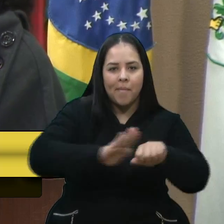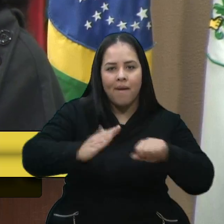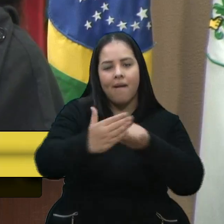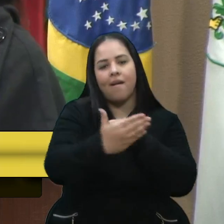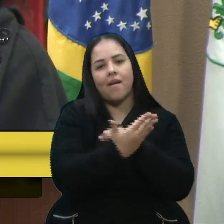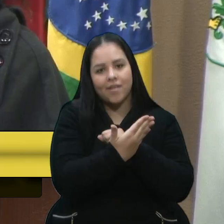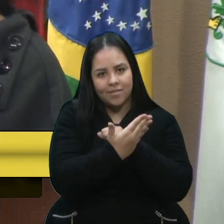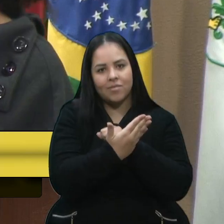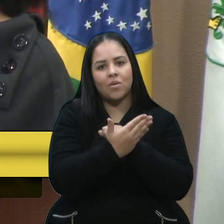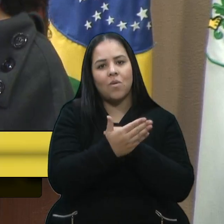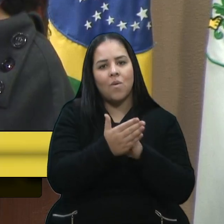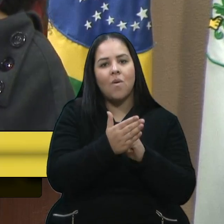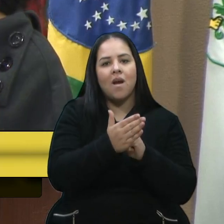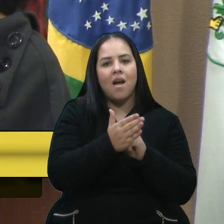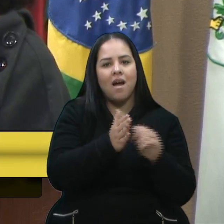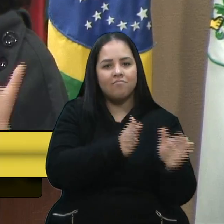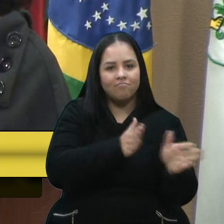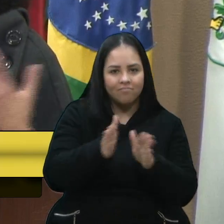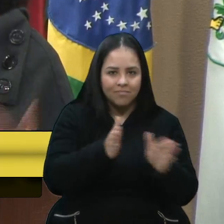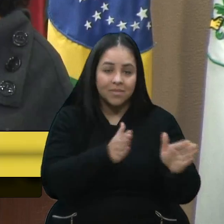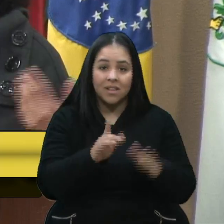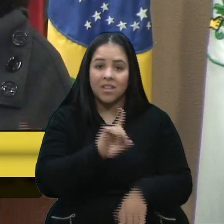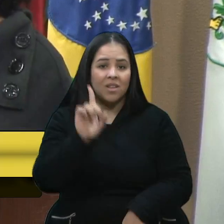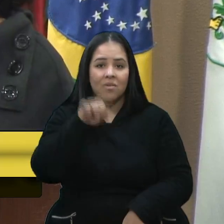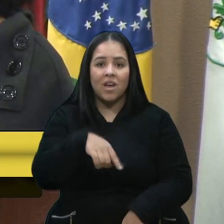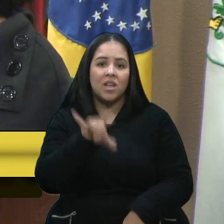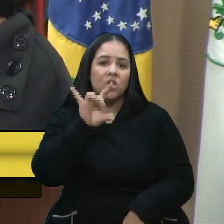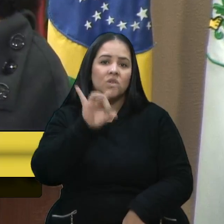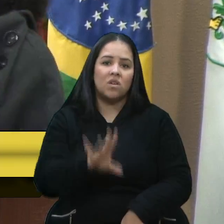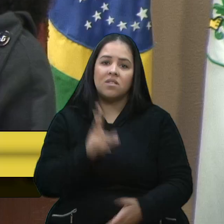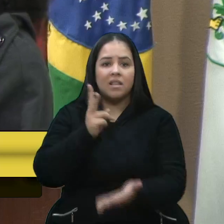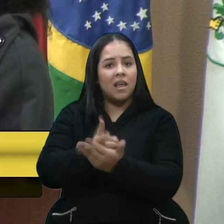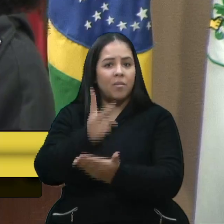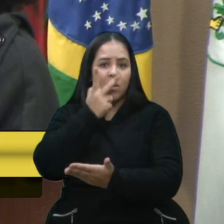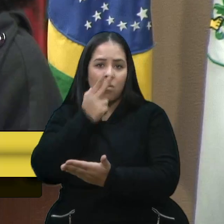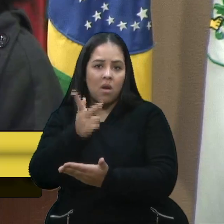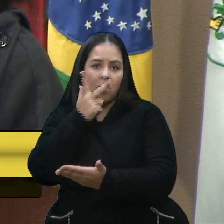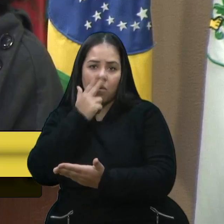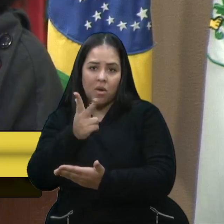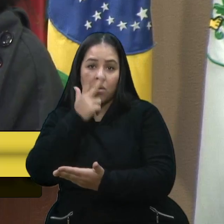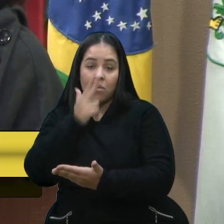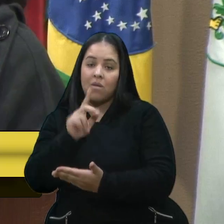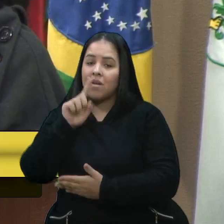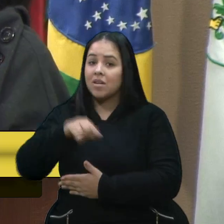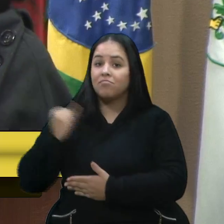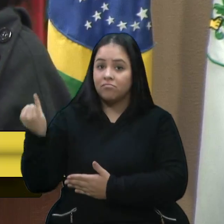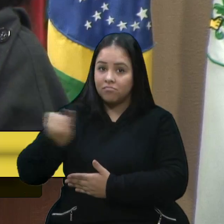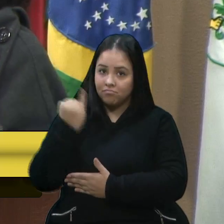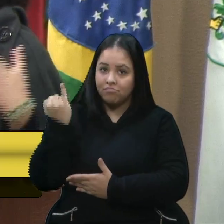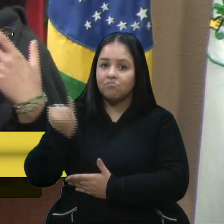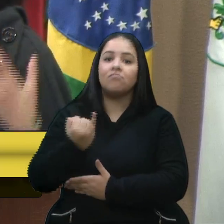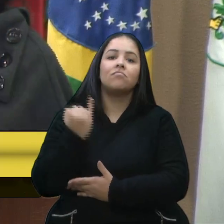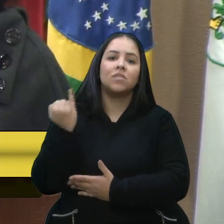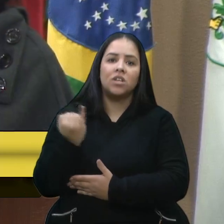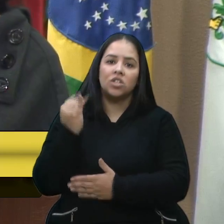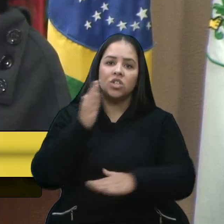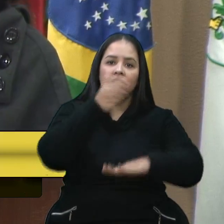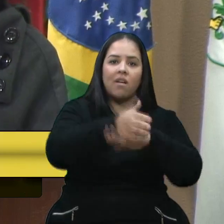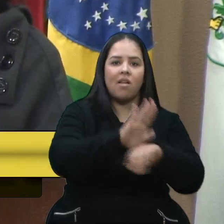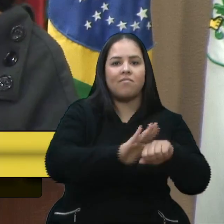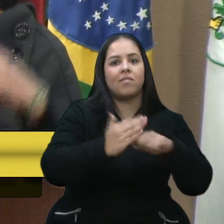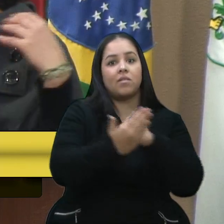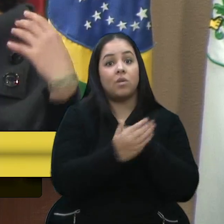forma acessível, não apenas sempre para os mesmos, é muito importante. Nós, e eu espero